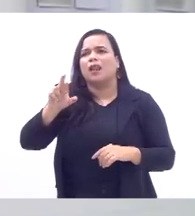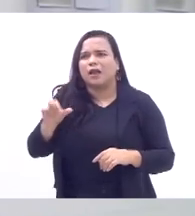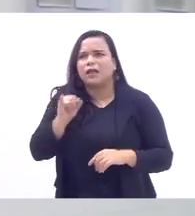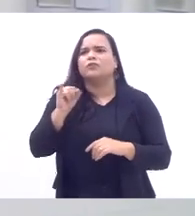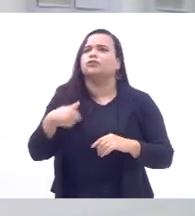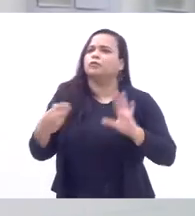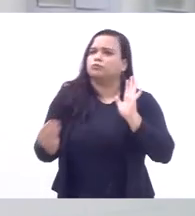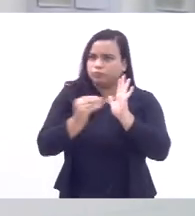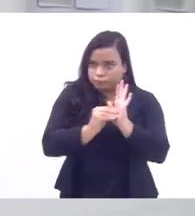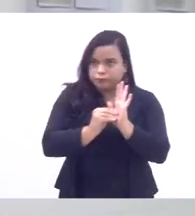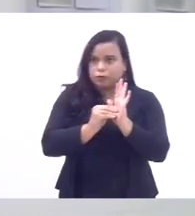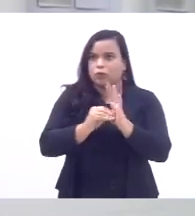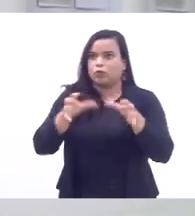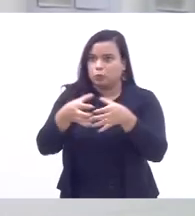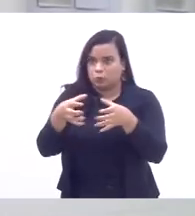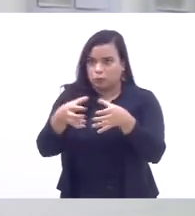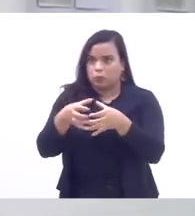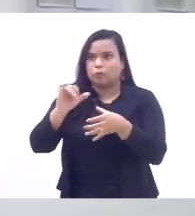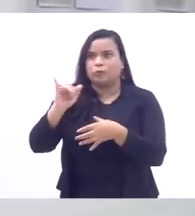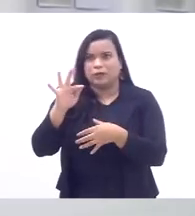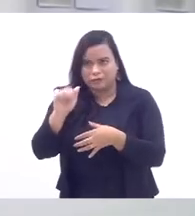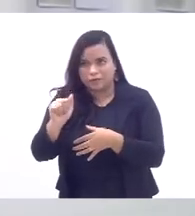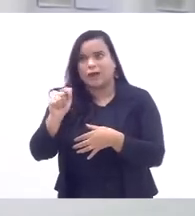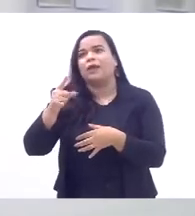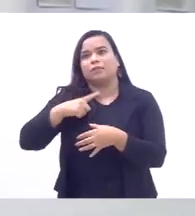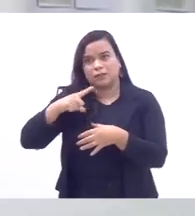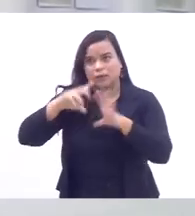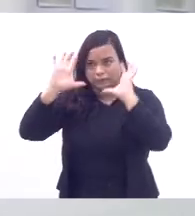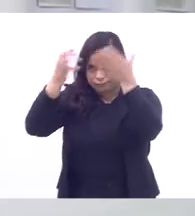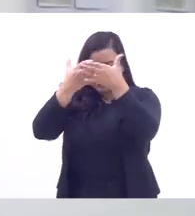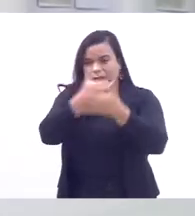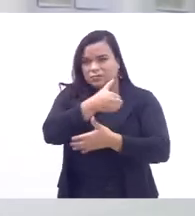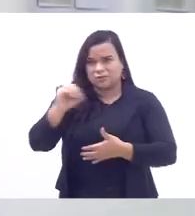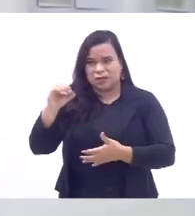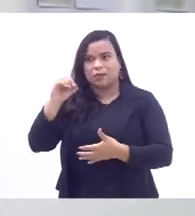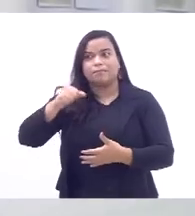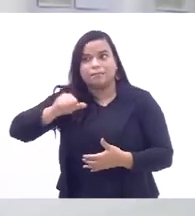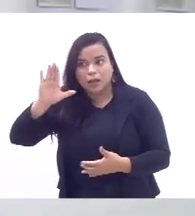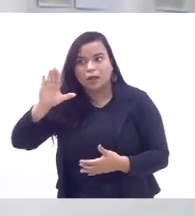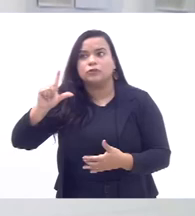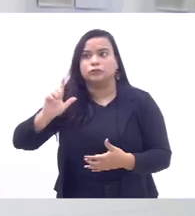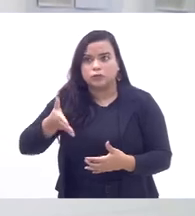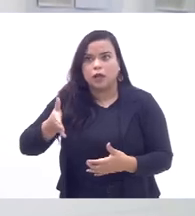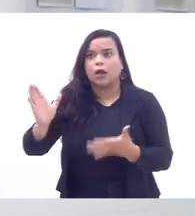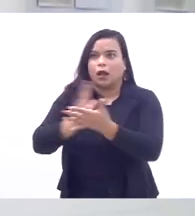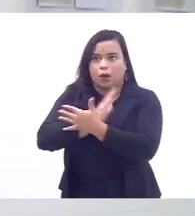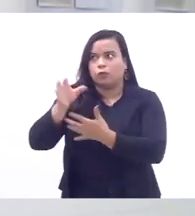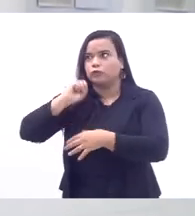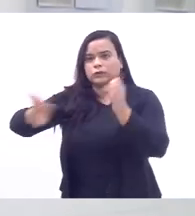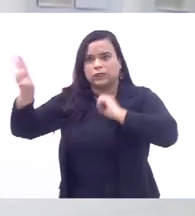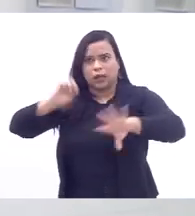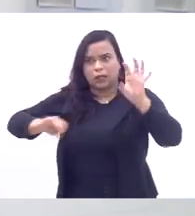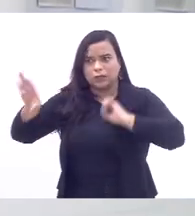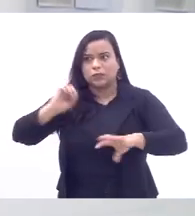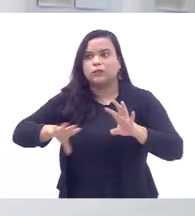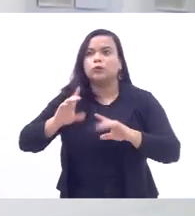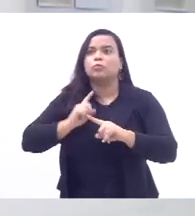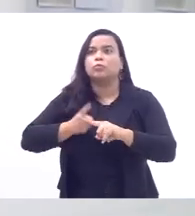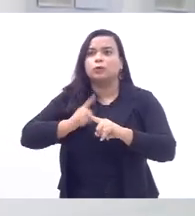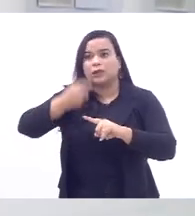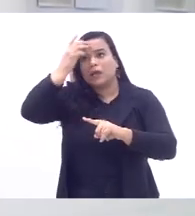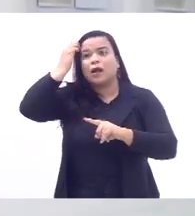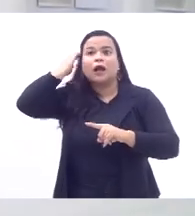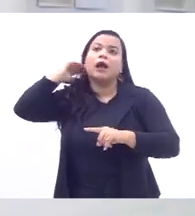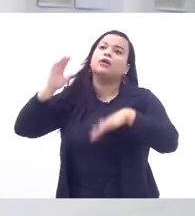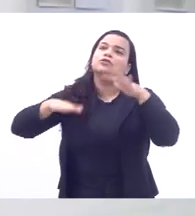Ifá, que a gente já tem mais de 100 sacerdotes. Alguns saíram, porque, às vezes, a pessoa, quando entra